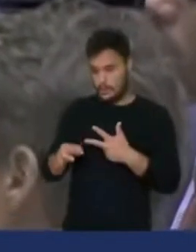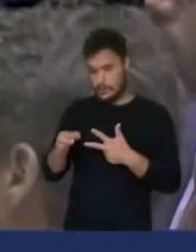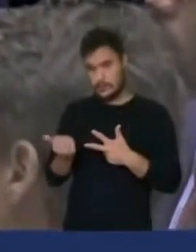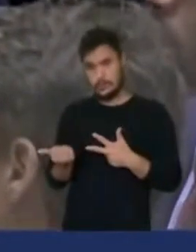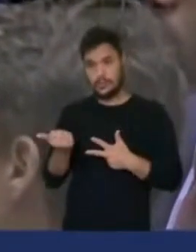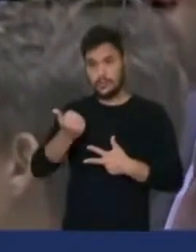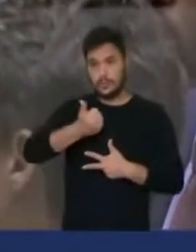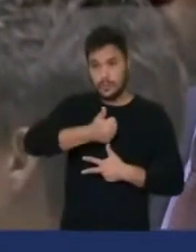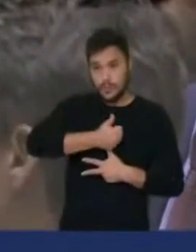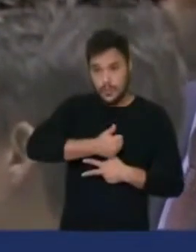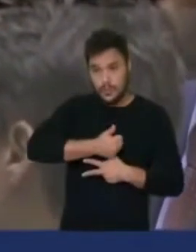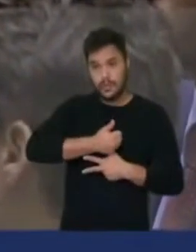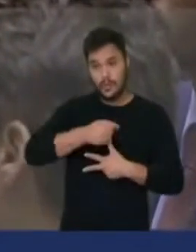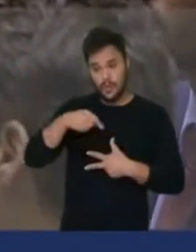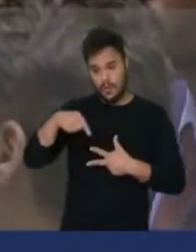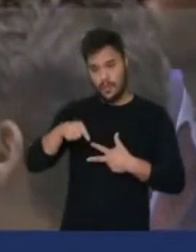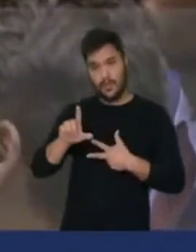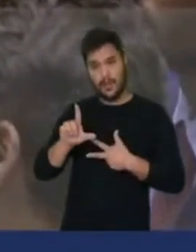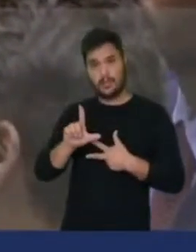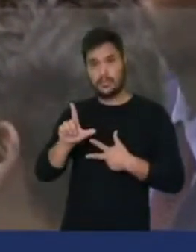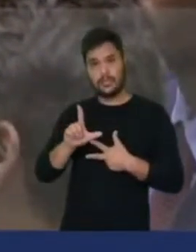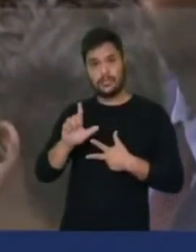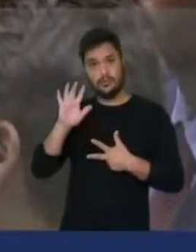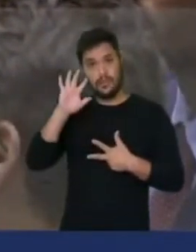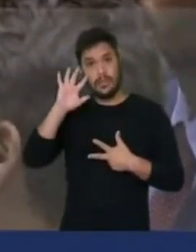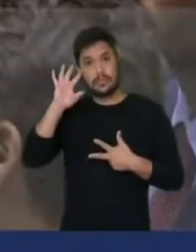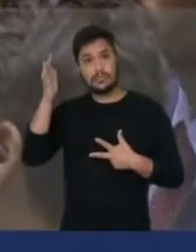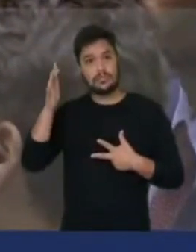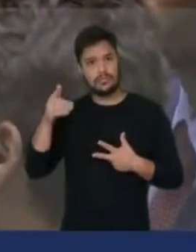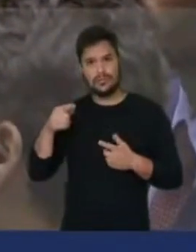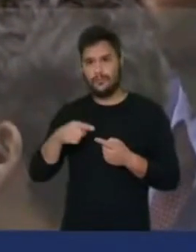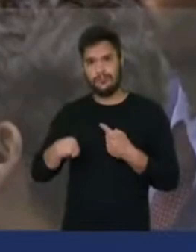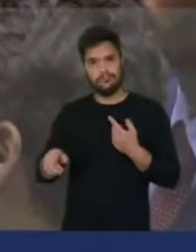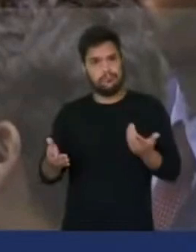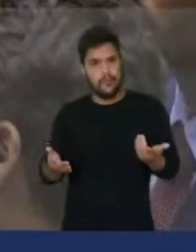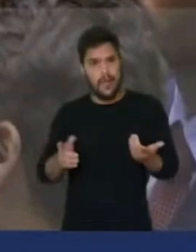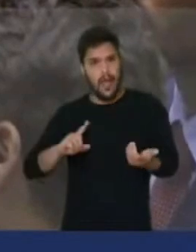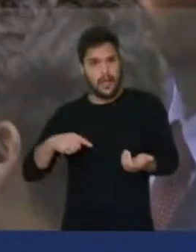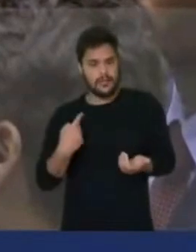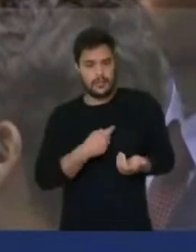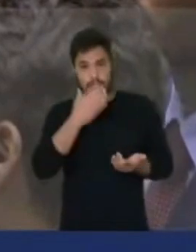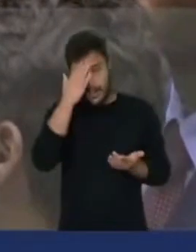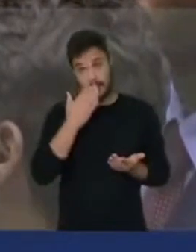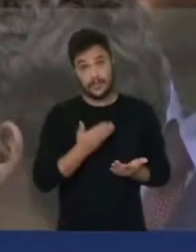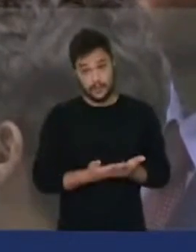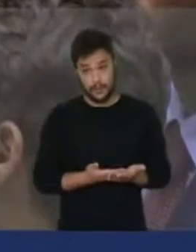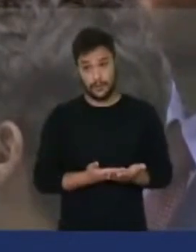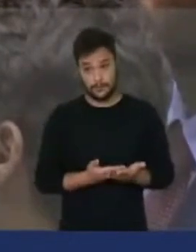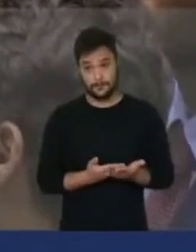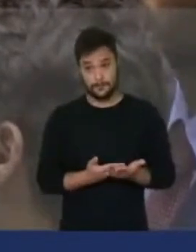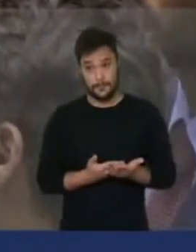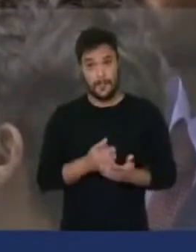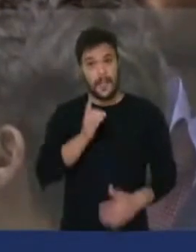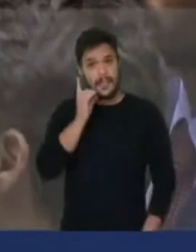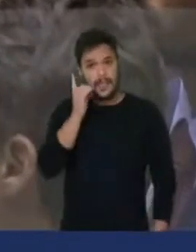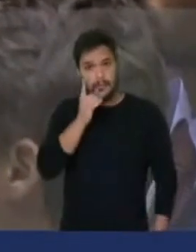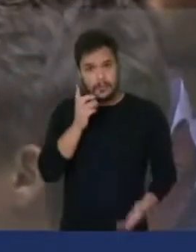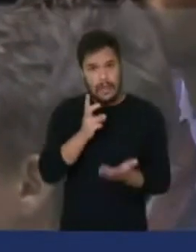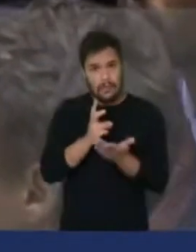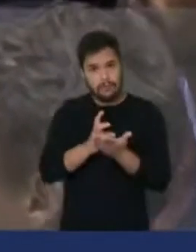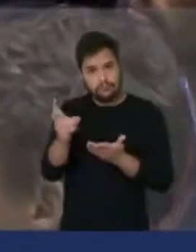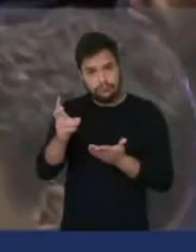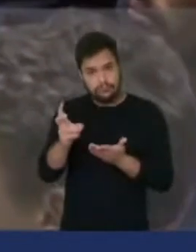e tomando atitudes que não deveriam ser tomadas Nós acreditamos que para um deputado ser cassado depois